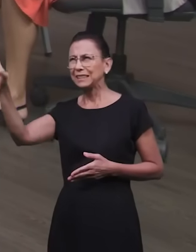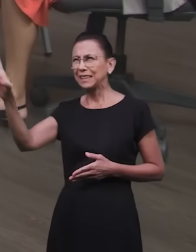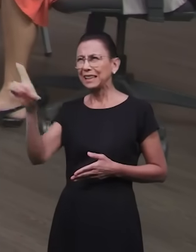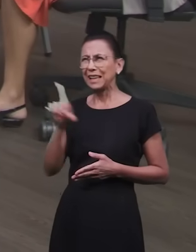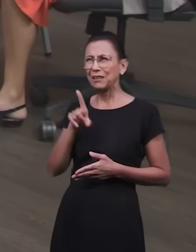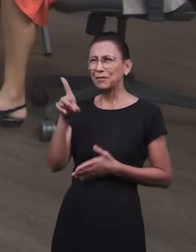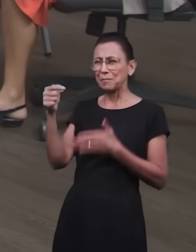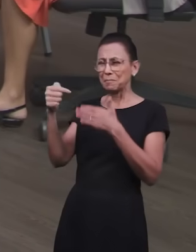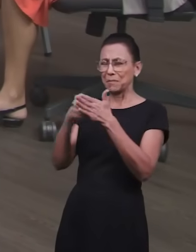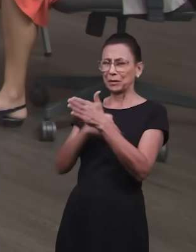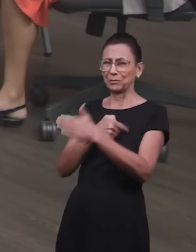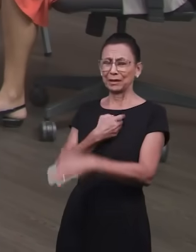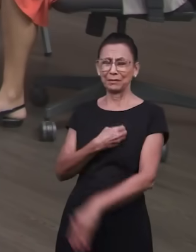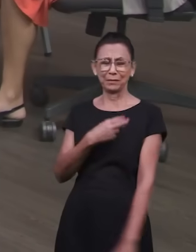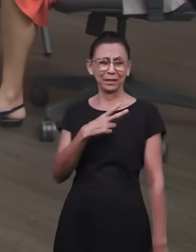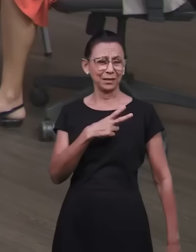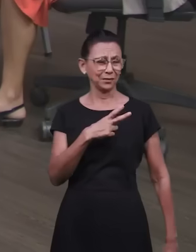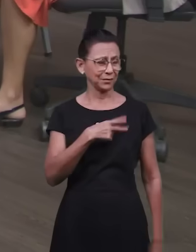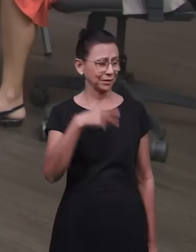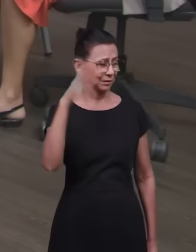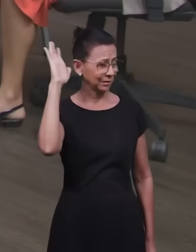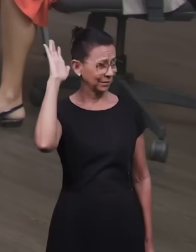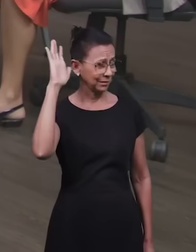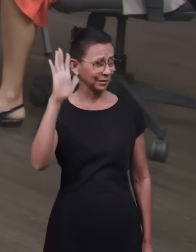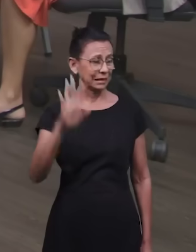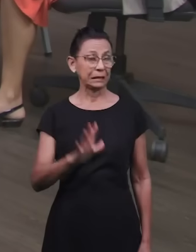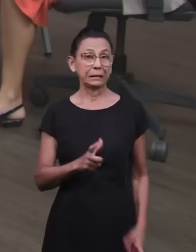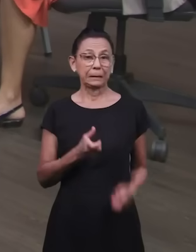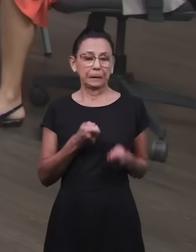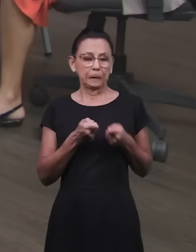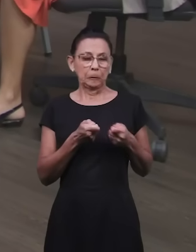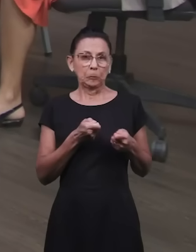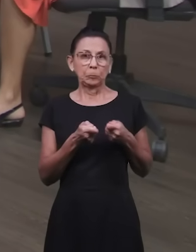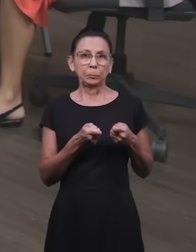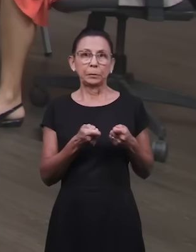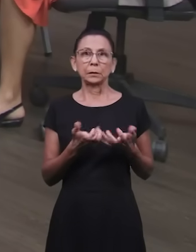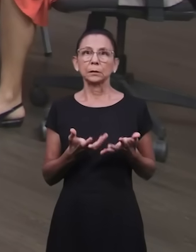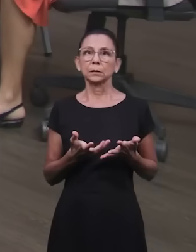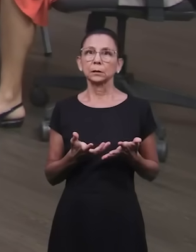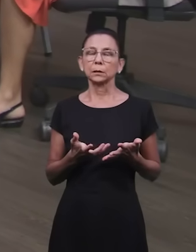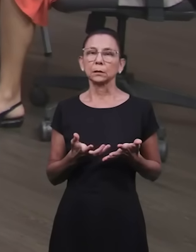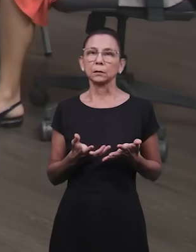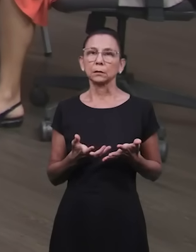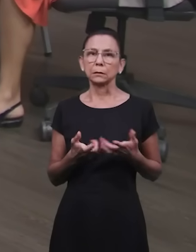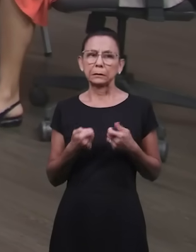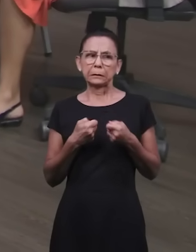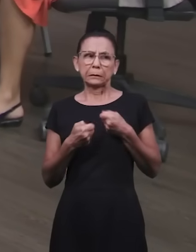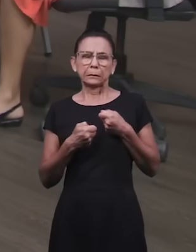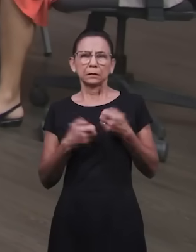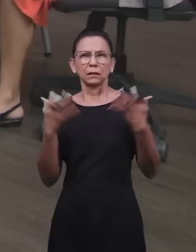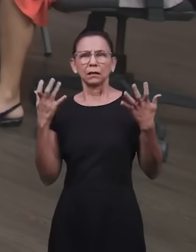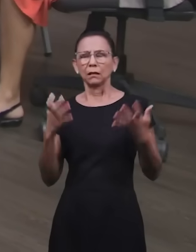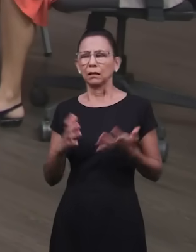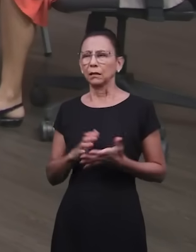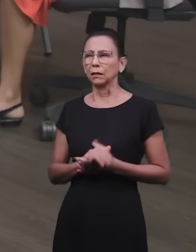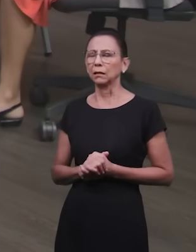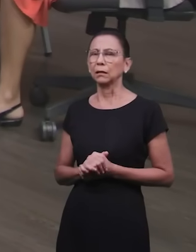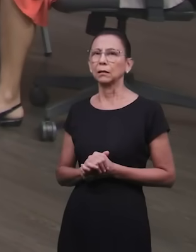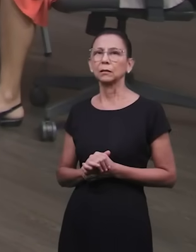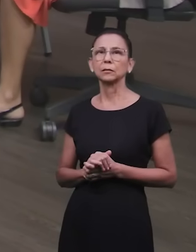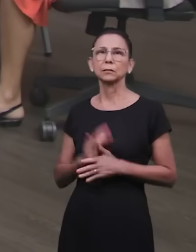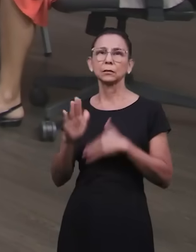alguém perguntando da minha vida. Eu vou ter que dizer, essa pressão social, e a pessoa também se cobra